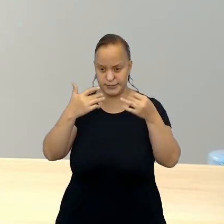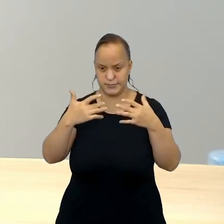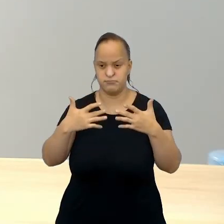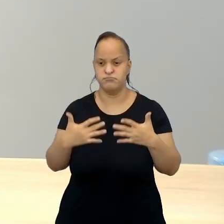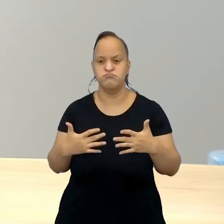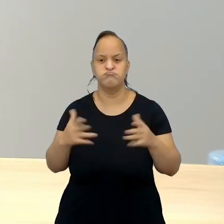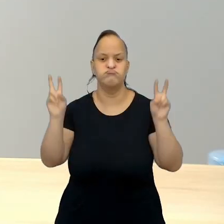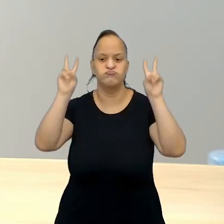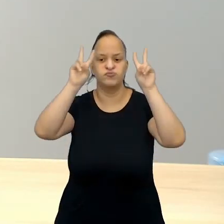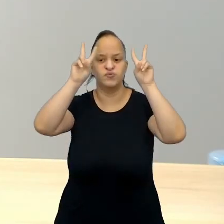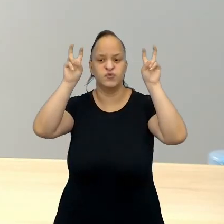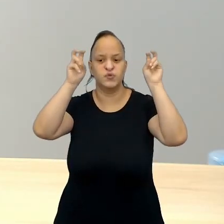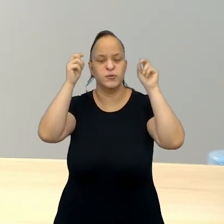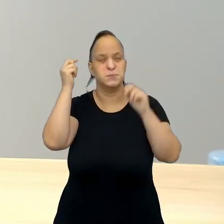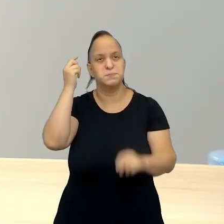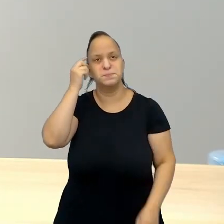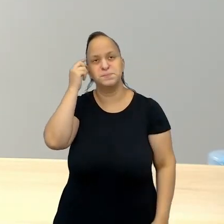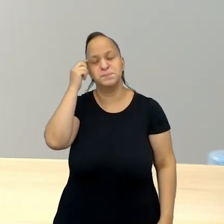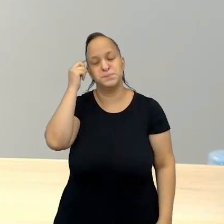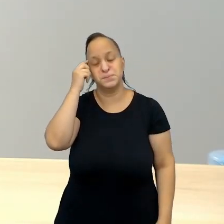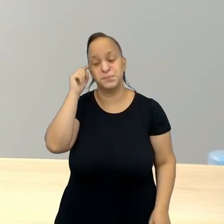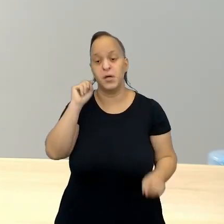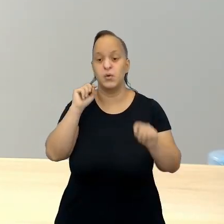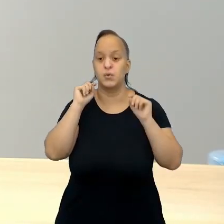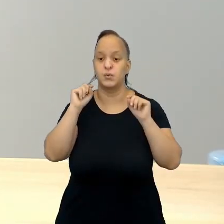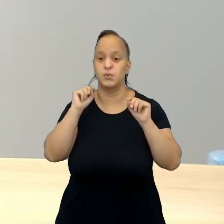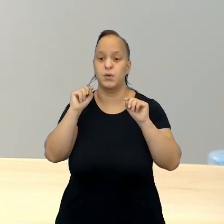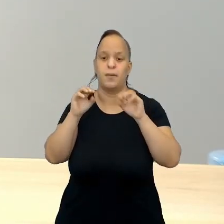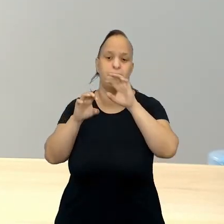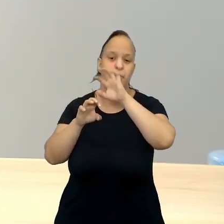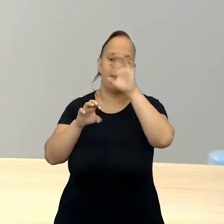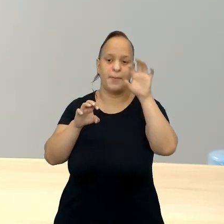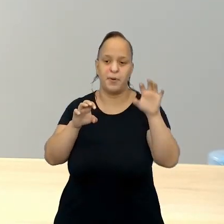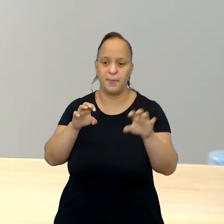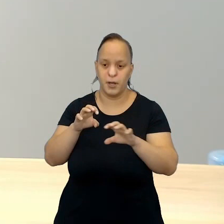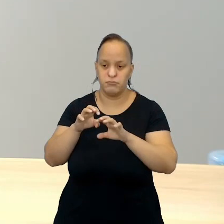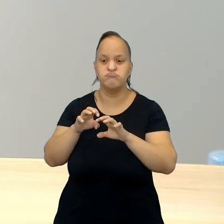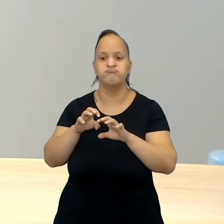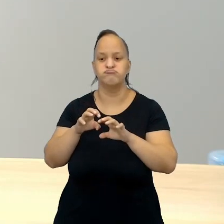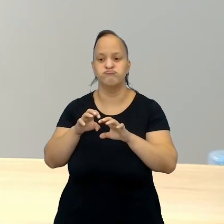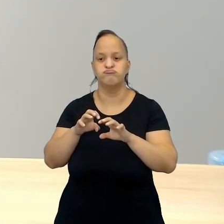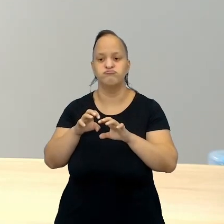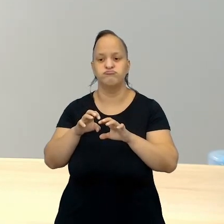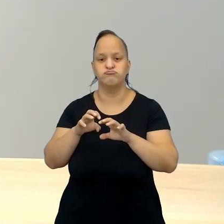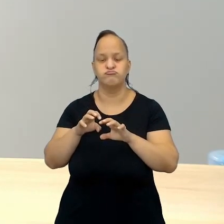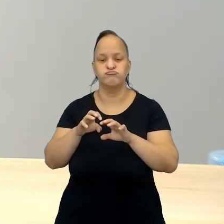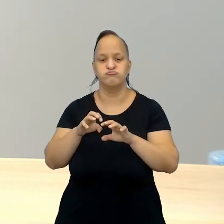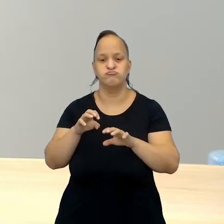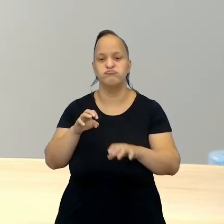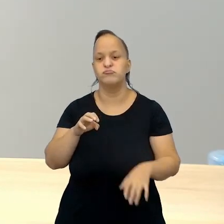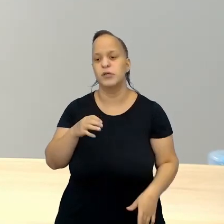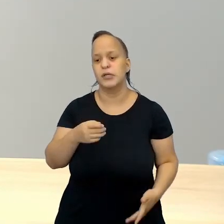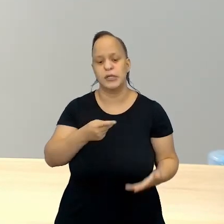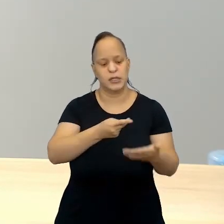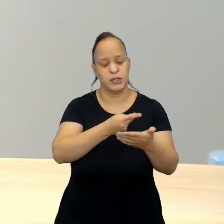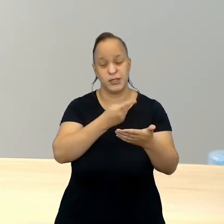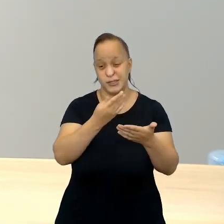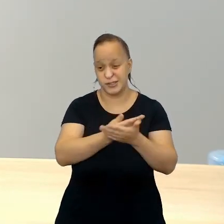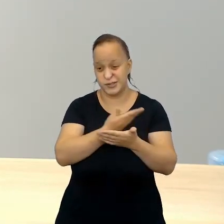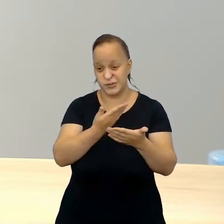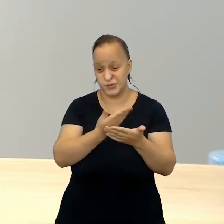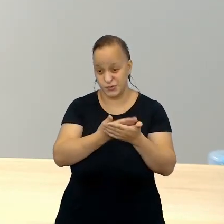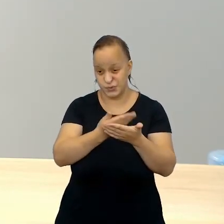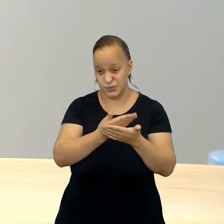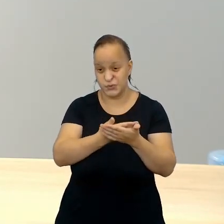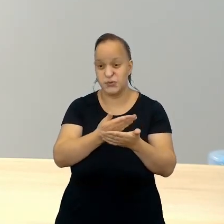a gente pensou nos mapas. Por quê? Quando a gente olha o percurso do mapa que a gente está estudando, todas as